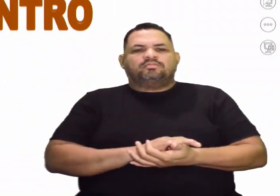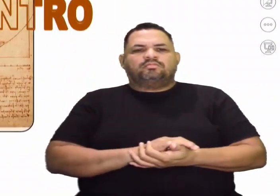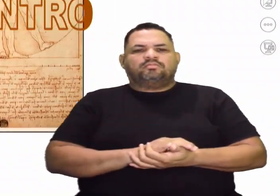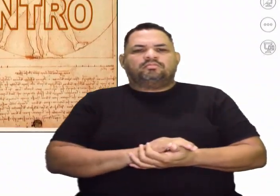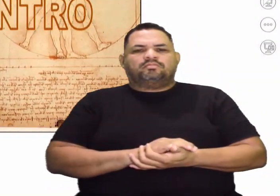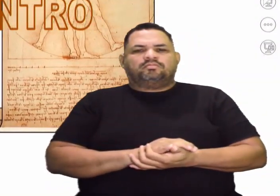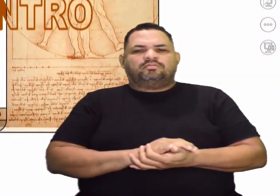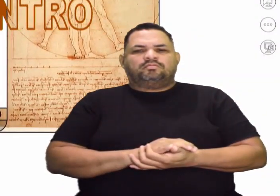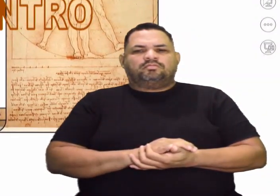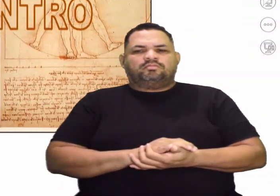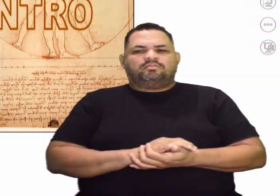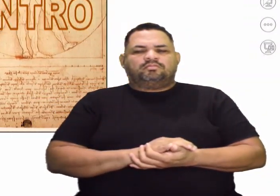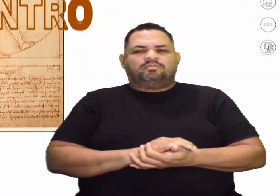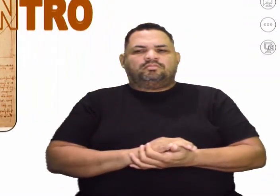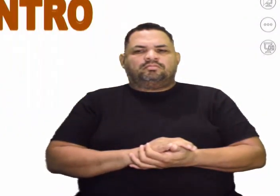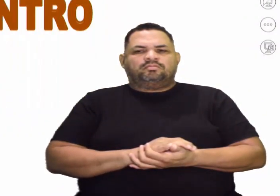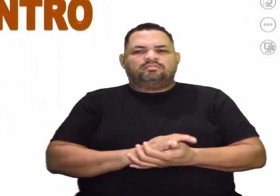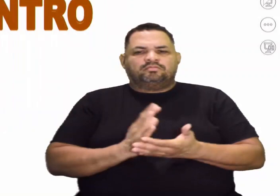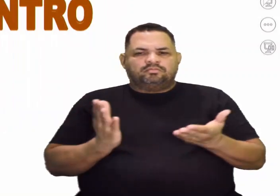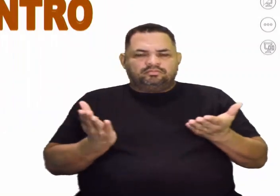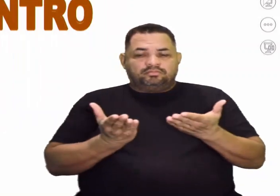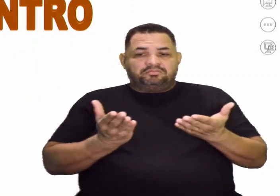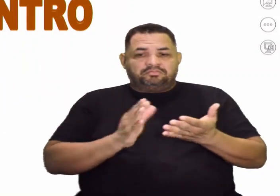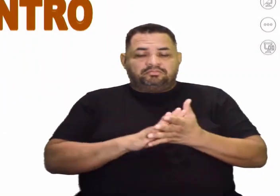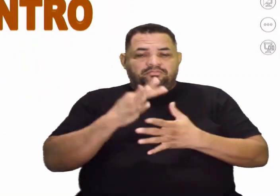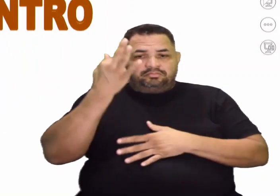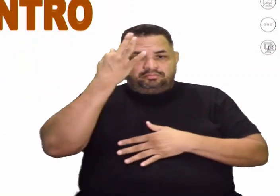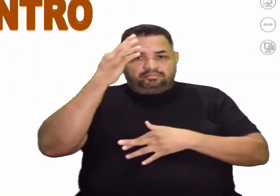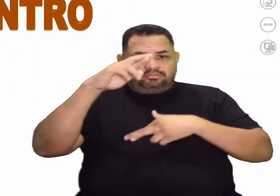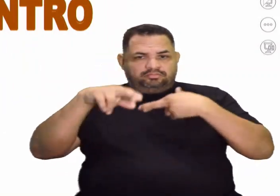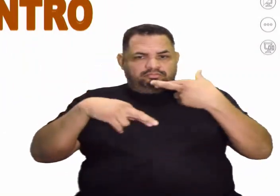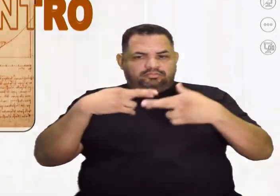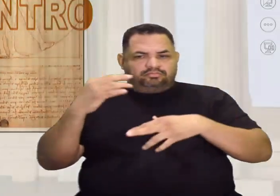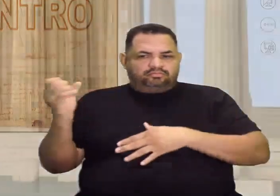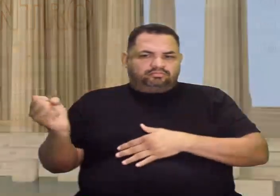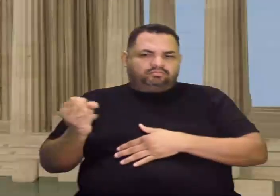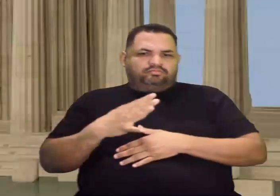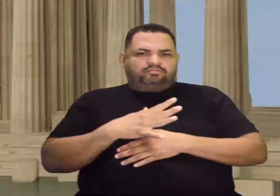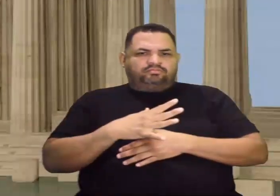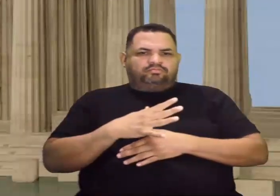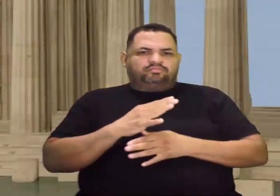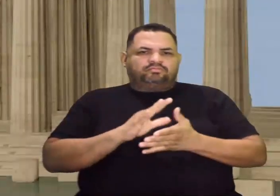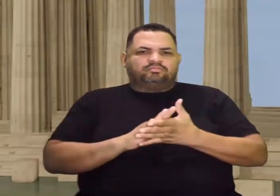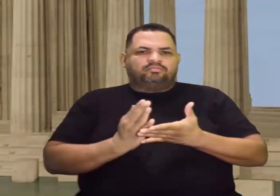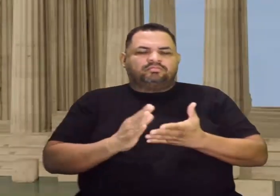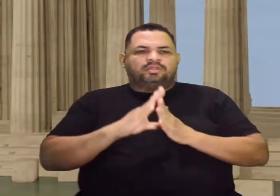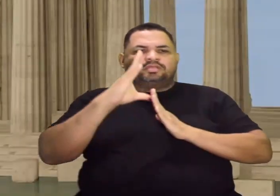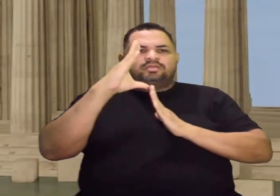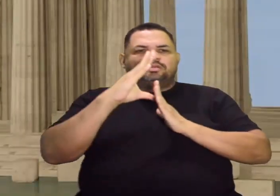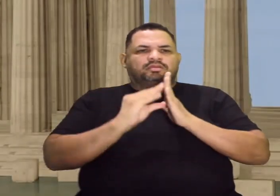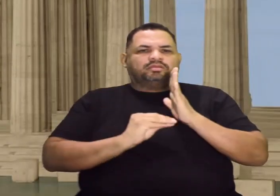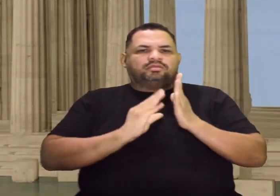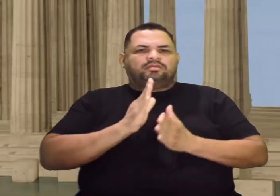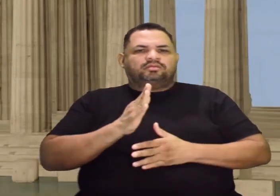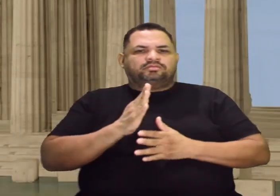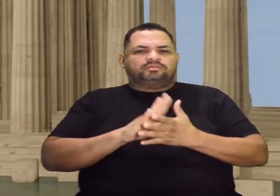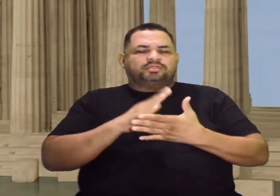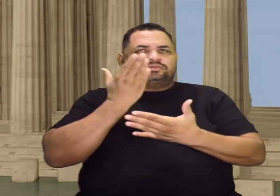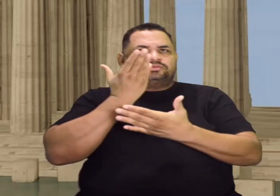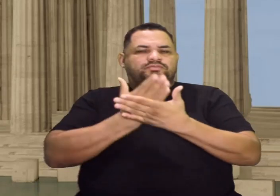da perspectiva. Agora, a filosofia renascentista. Olha só, esse conteúdo você já deve